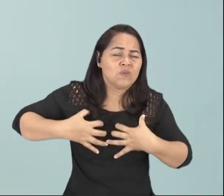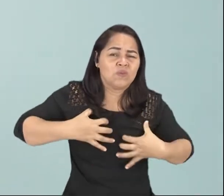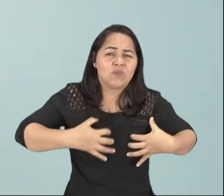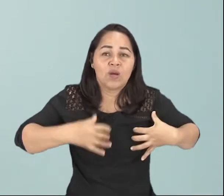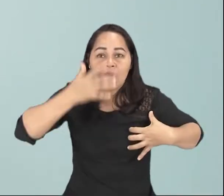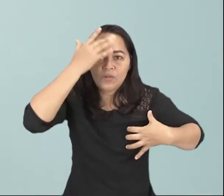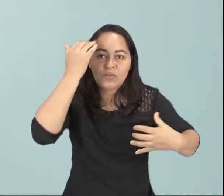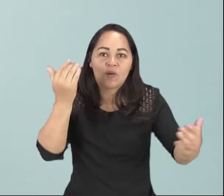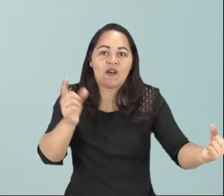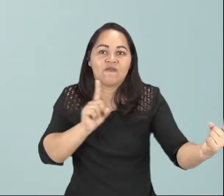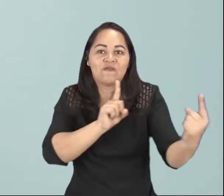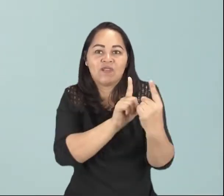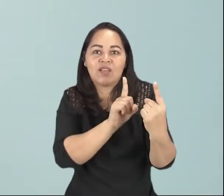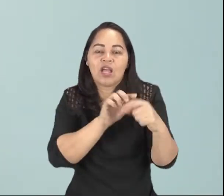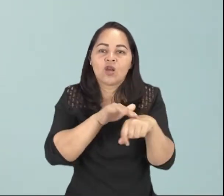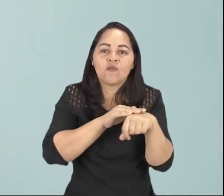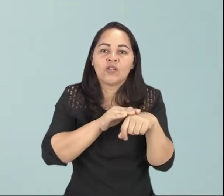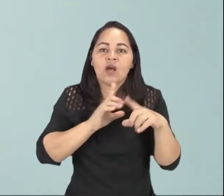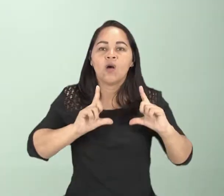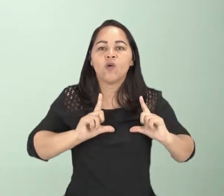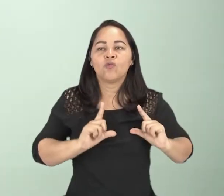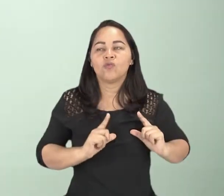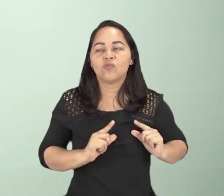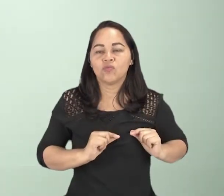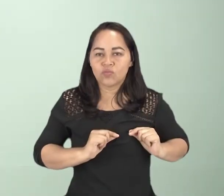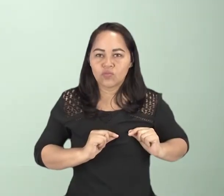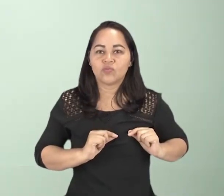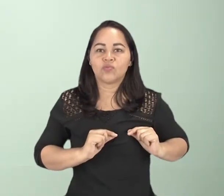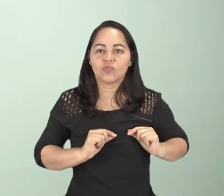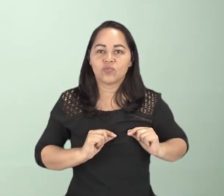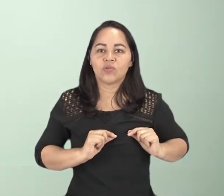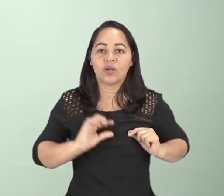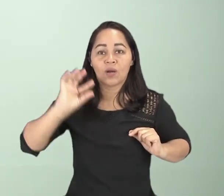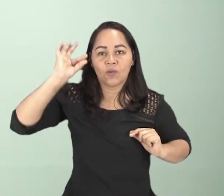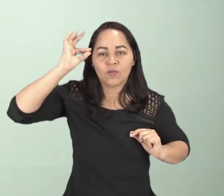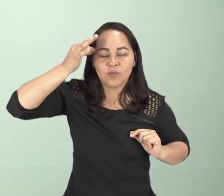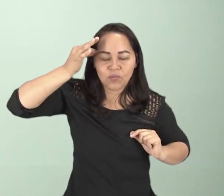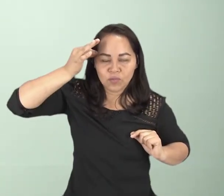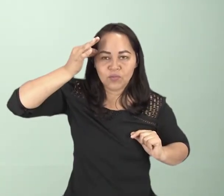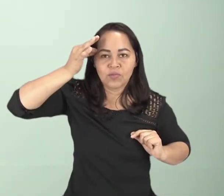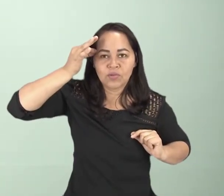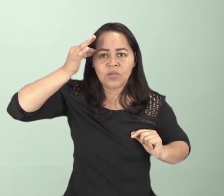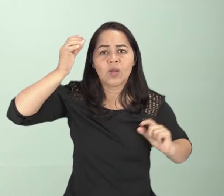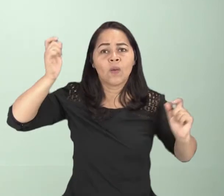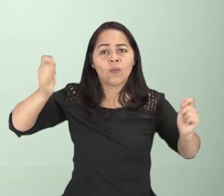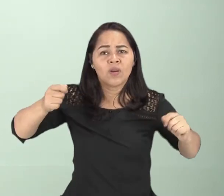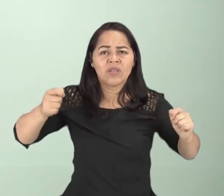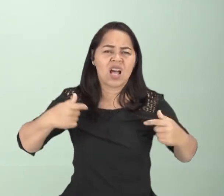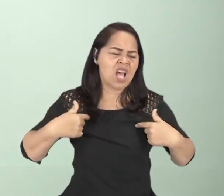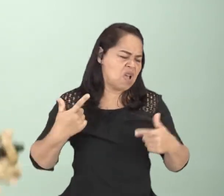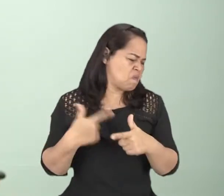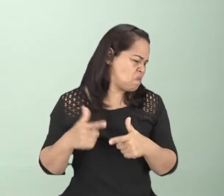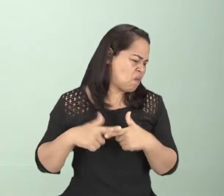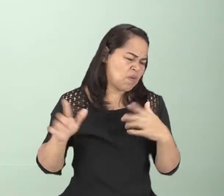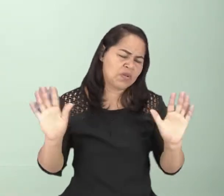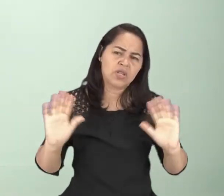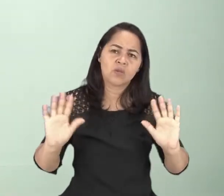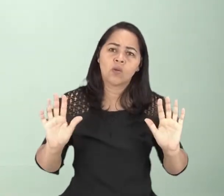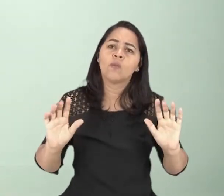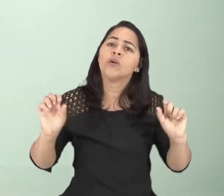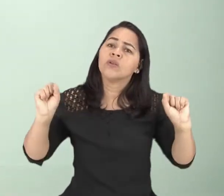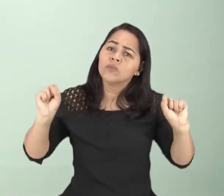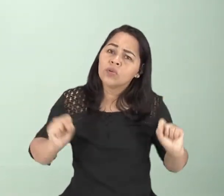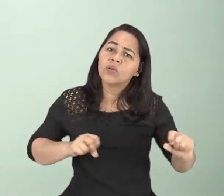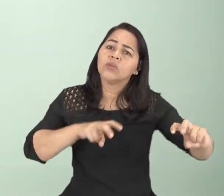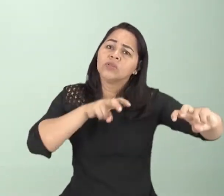para conversar e aquilo passa. Então também é uma opção de lazer, você sentar para conversar com alguém, falar abertamente, mas não tem problema nenhum.